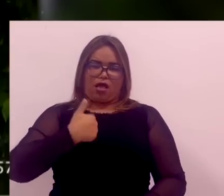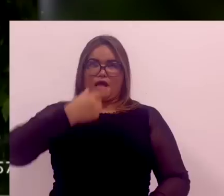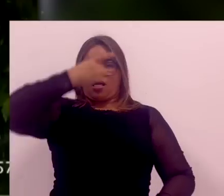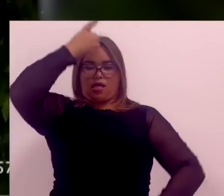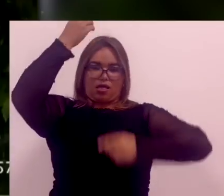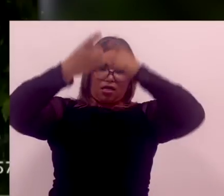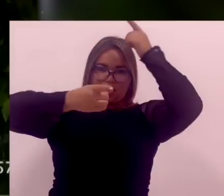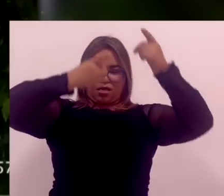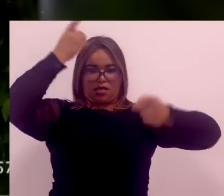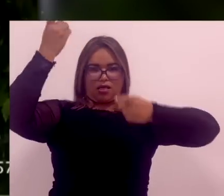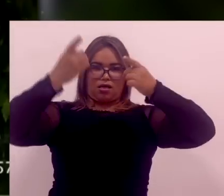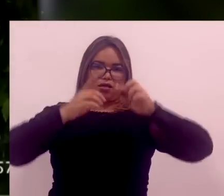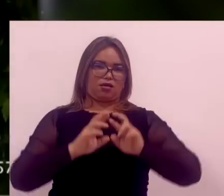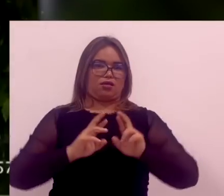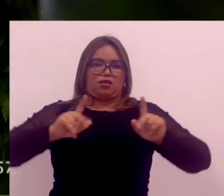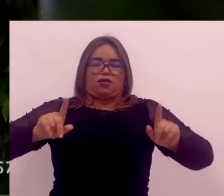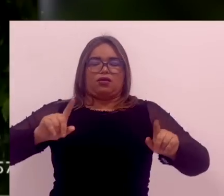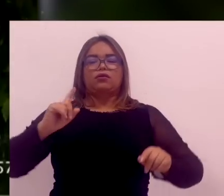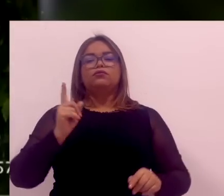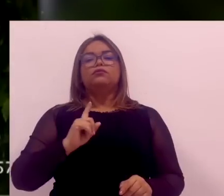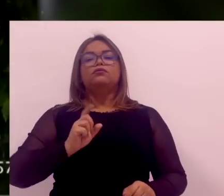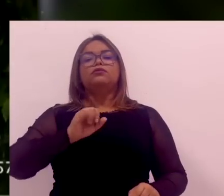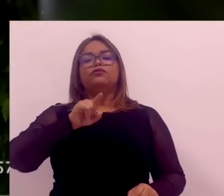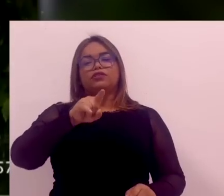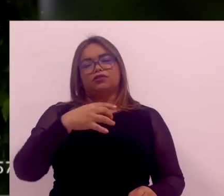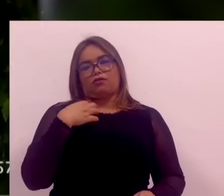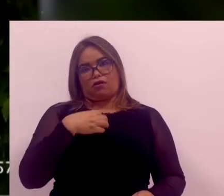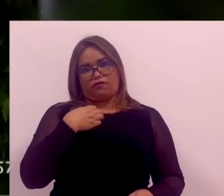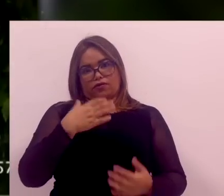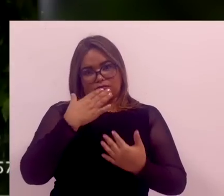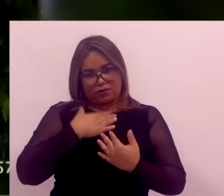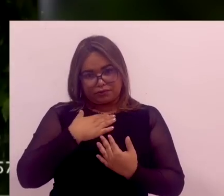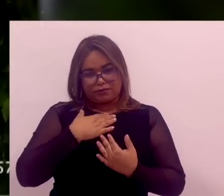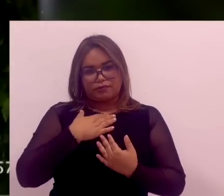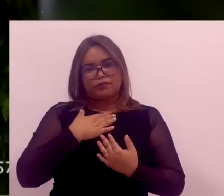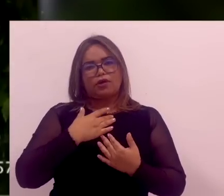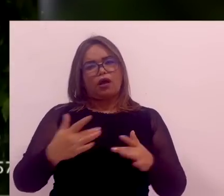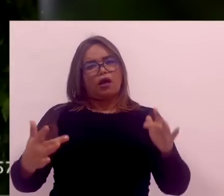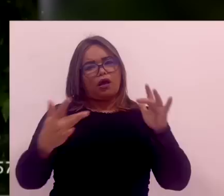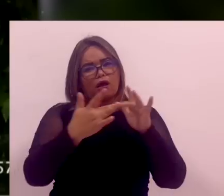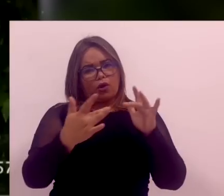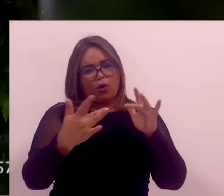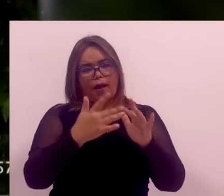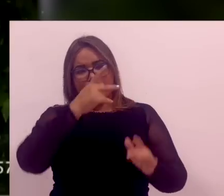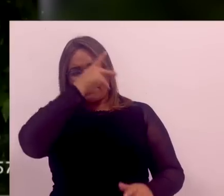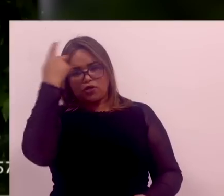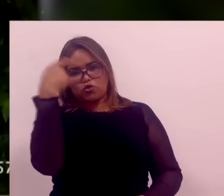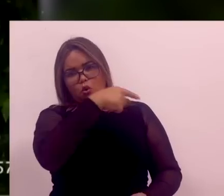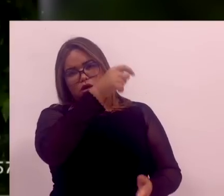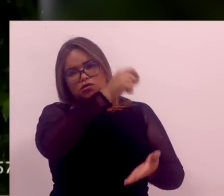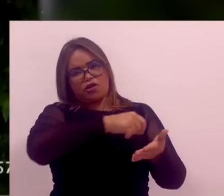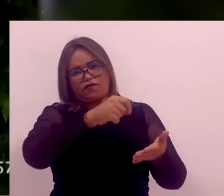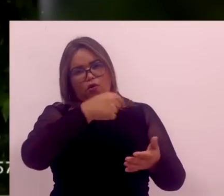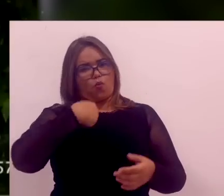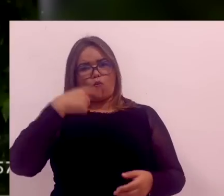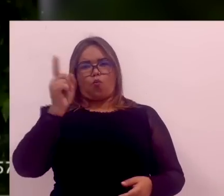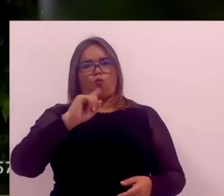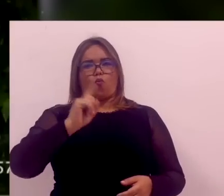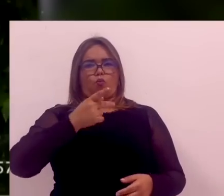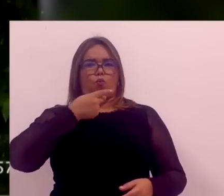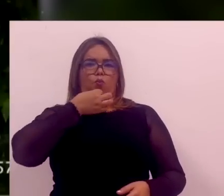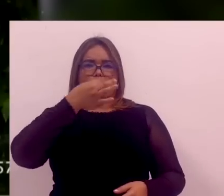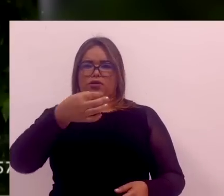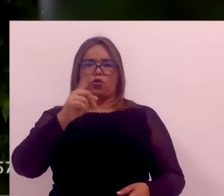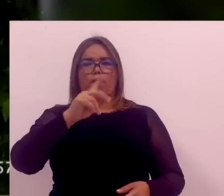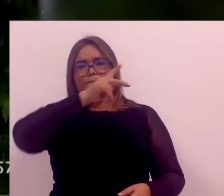apresentando coisas que são divisivas. Se você está chateado, entre em contato com eles, não comigo. Não fui eu que